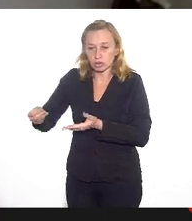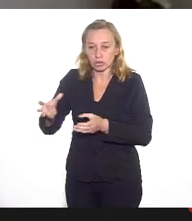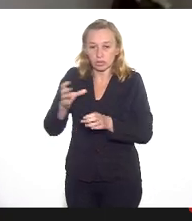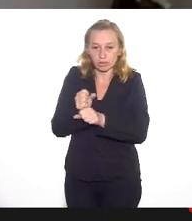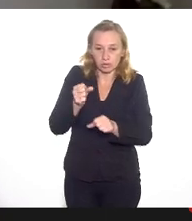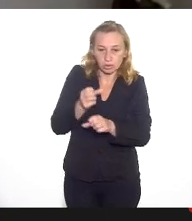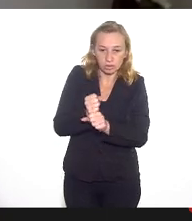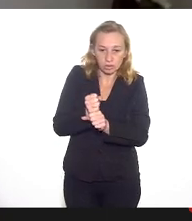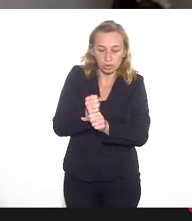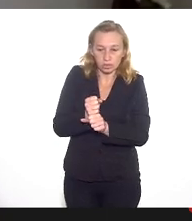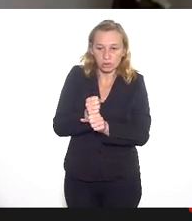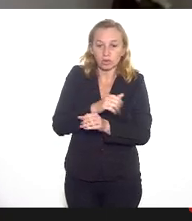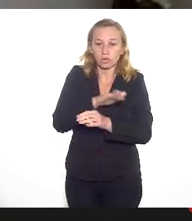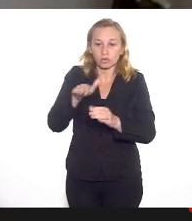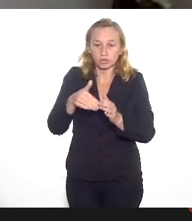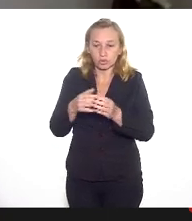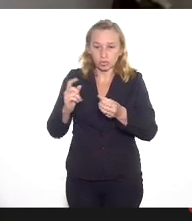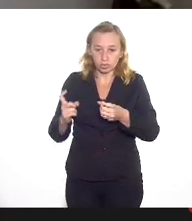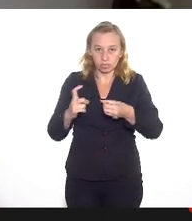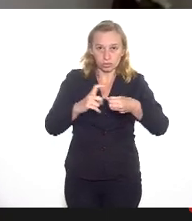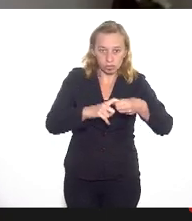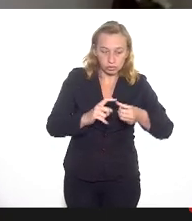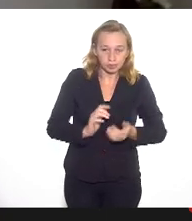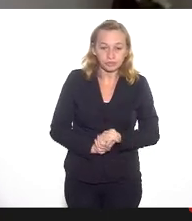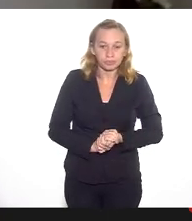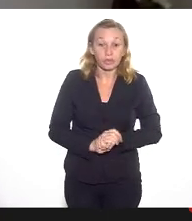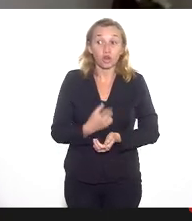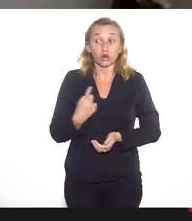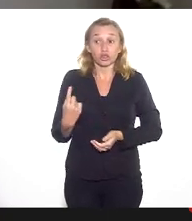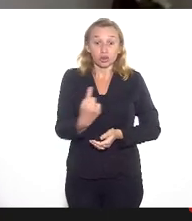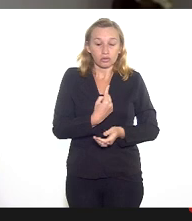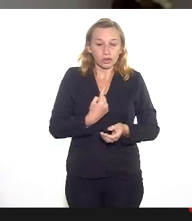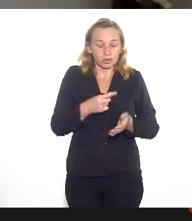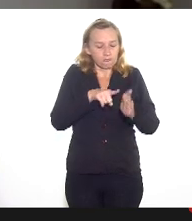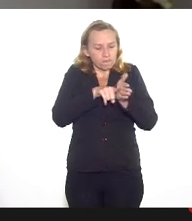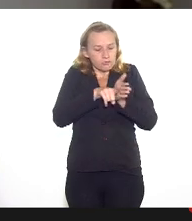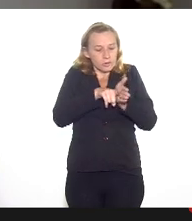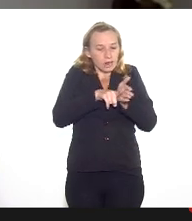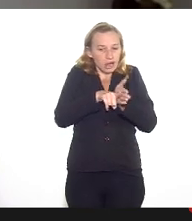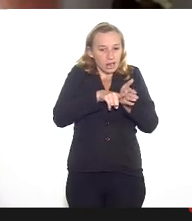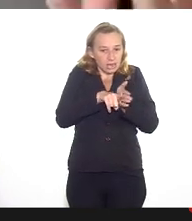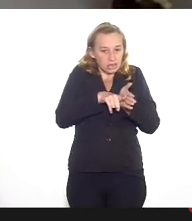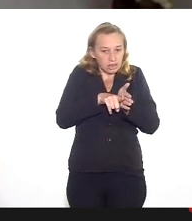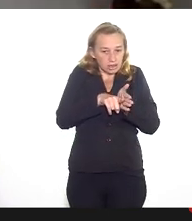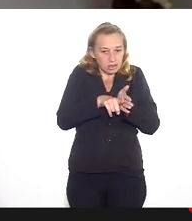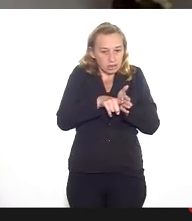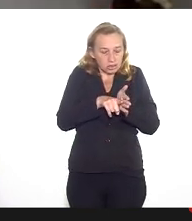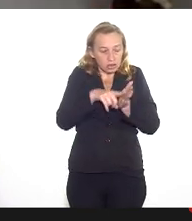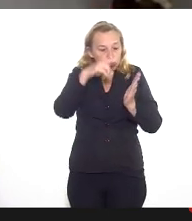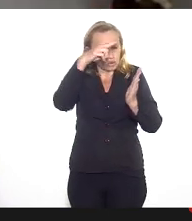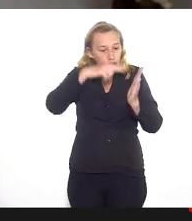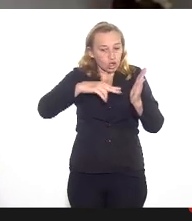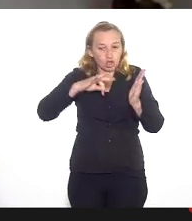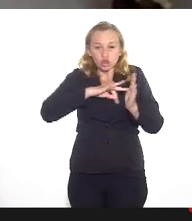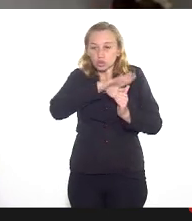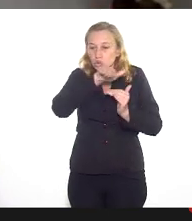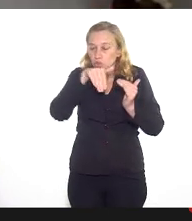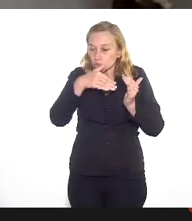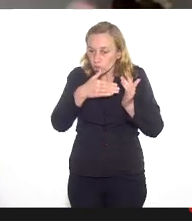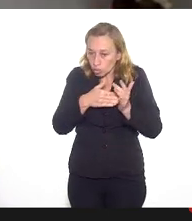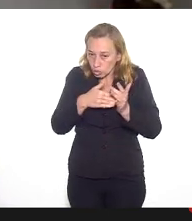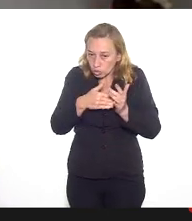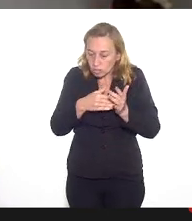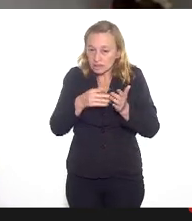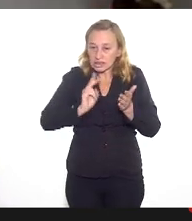as consorciadas. Nós fazemos uma análise interna, né, da razoabilidade dos critérios adotados, que são